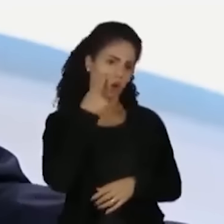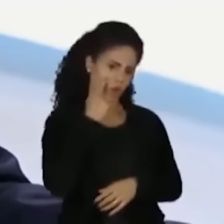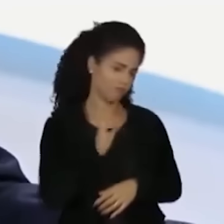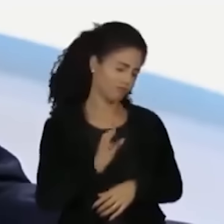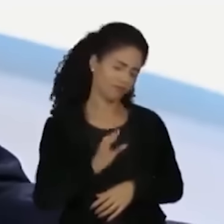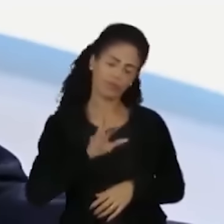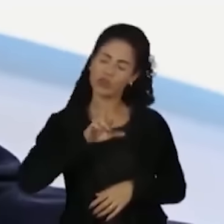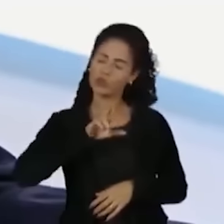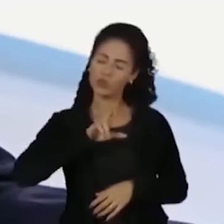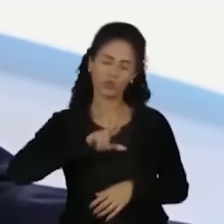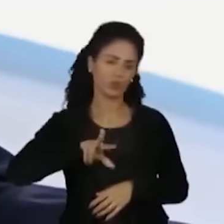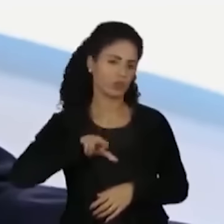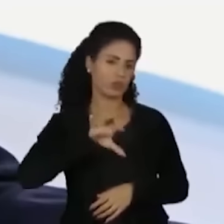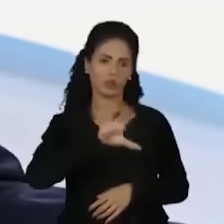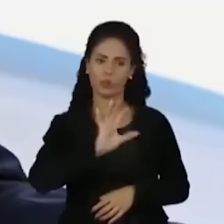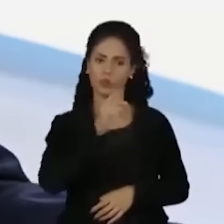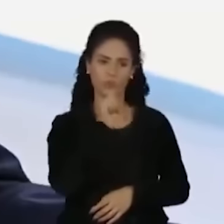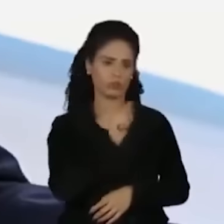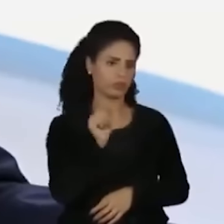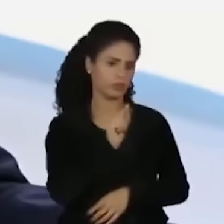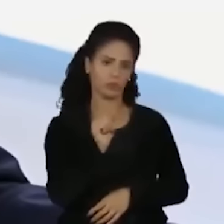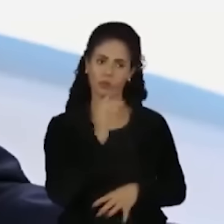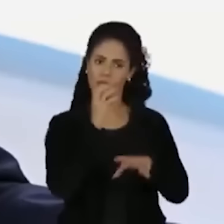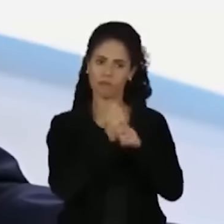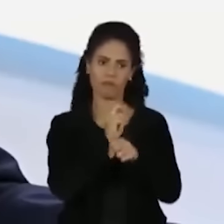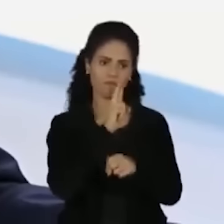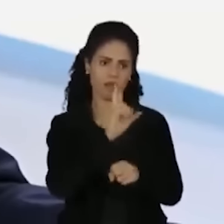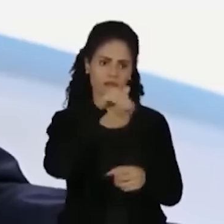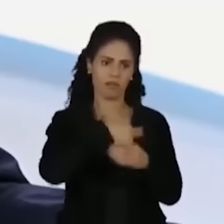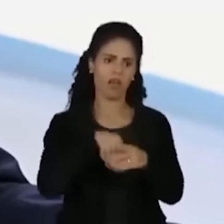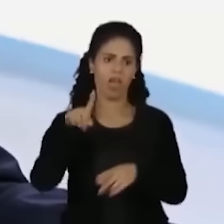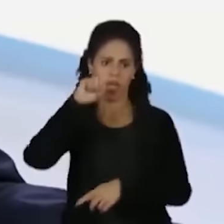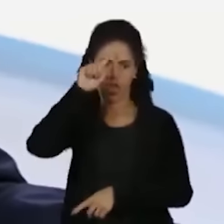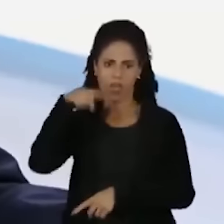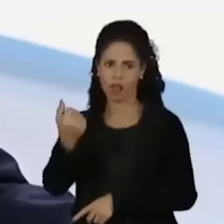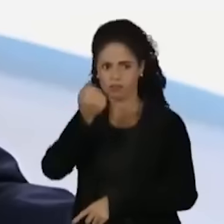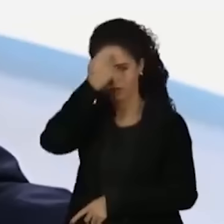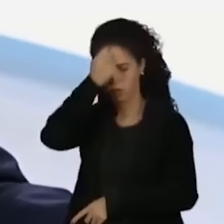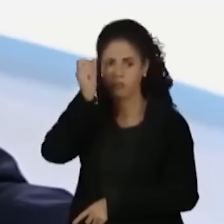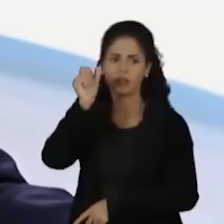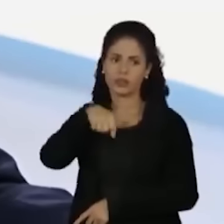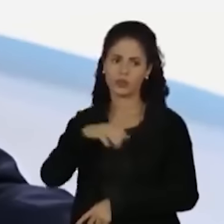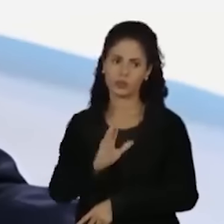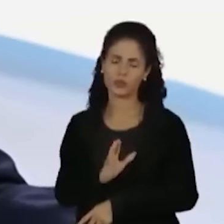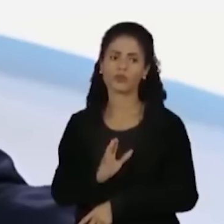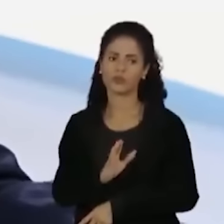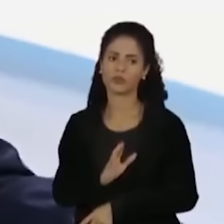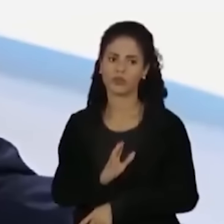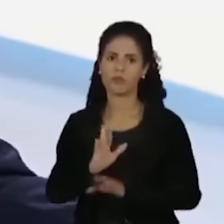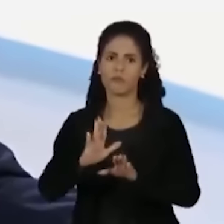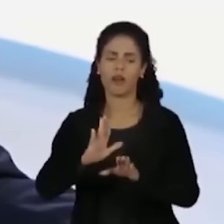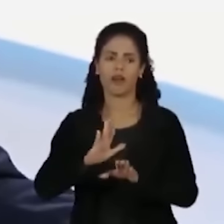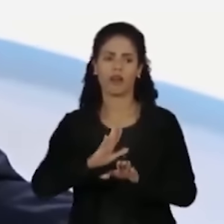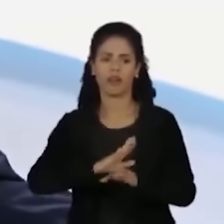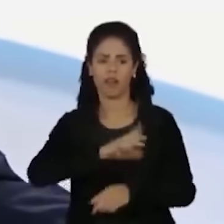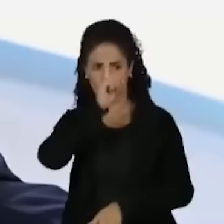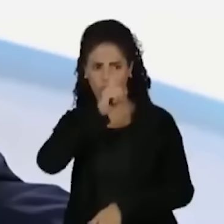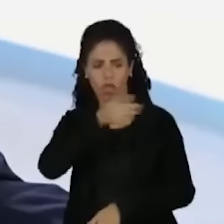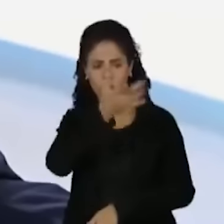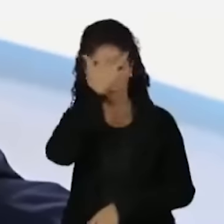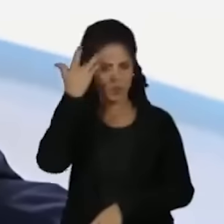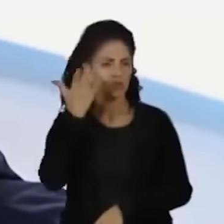não foi isso que foi decisivo para o resultado da eleição. Eu acho que até ela se arrepende de ter tomado aquela postura, mas você não pode condenar a pena de morte